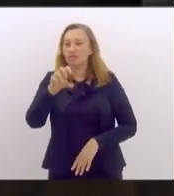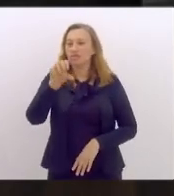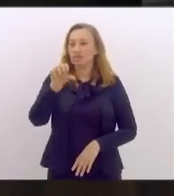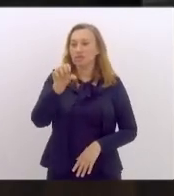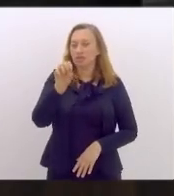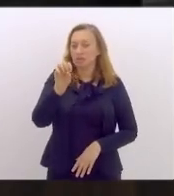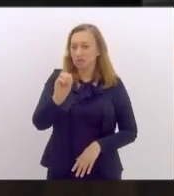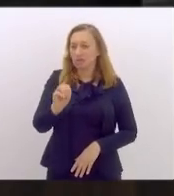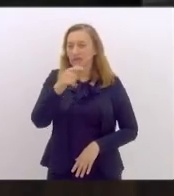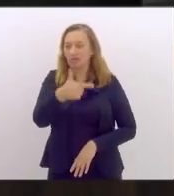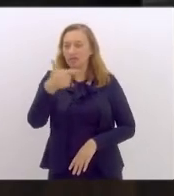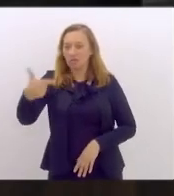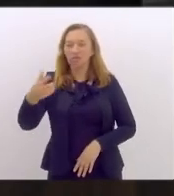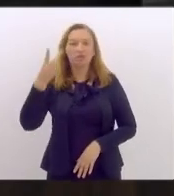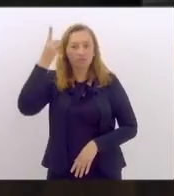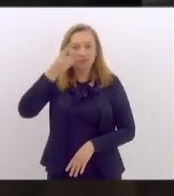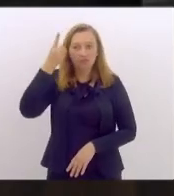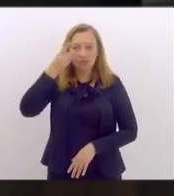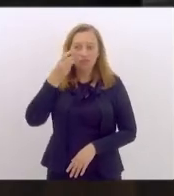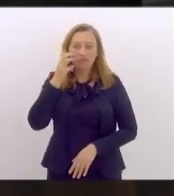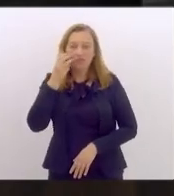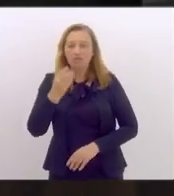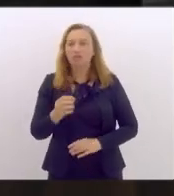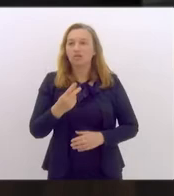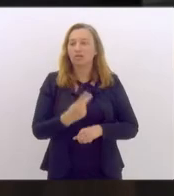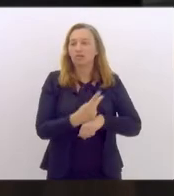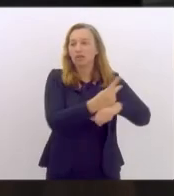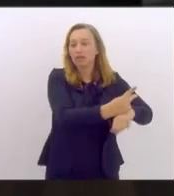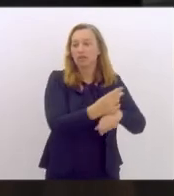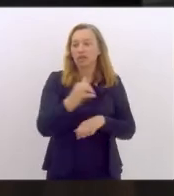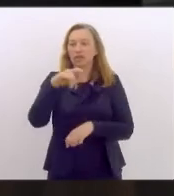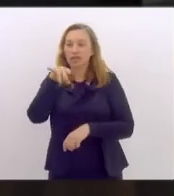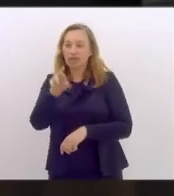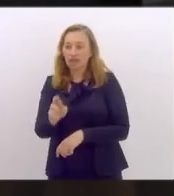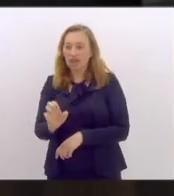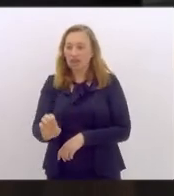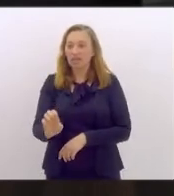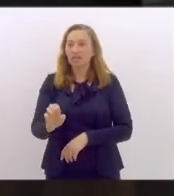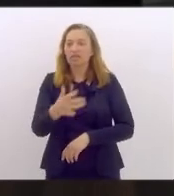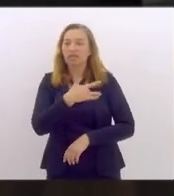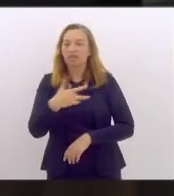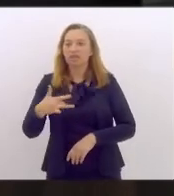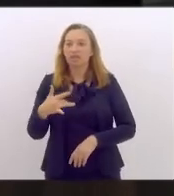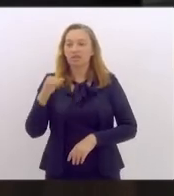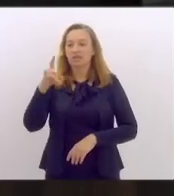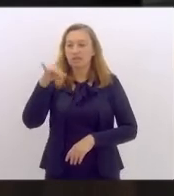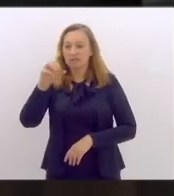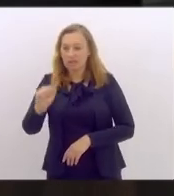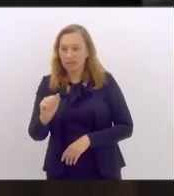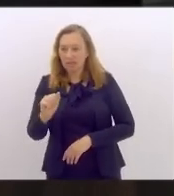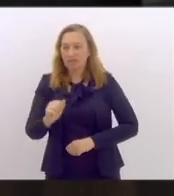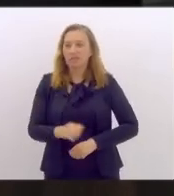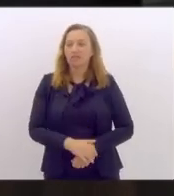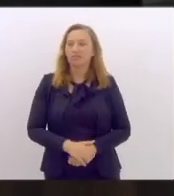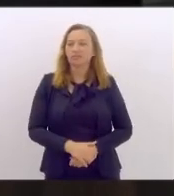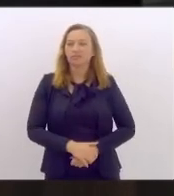22 de altura e deputado Valdete Carneiro concede o prêmio Ana Neri da saúde a senhora Maria Célia Vasconcelos